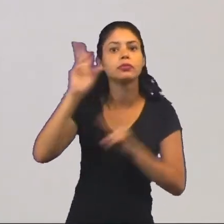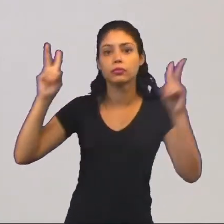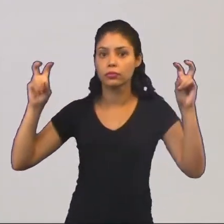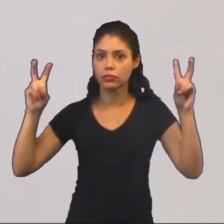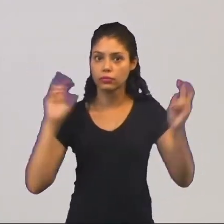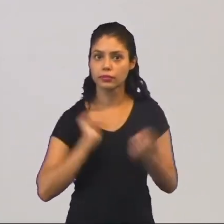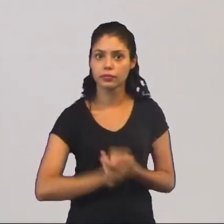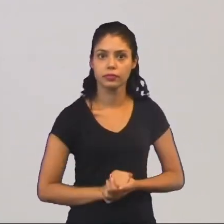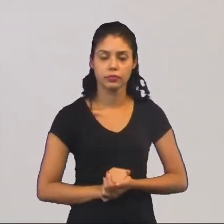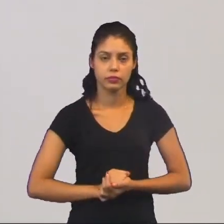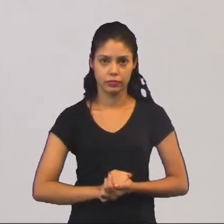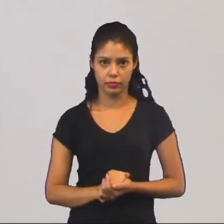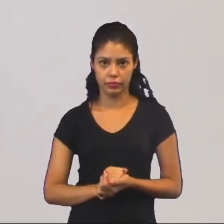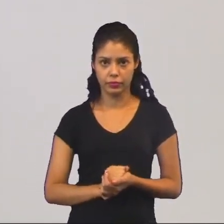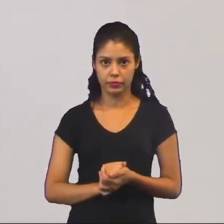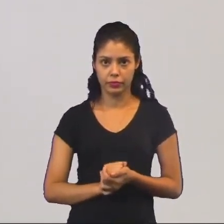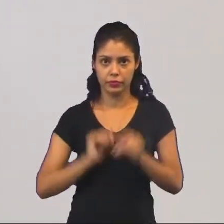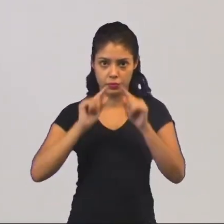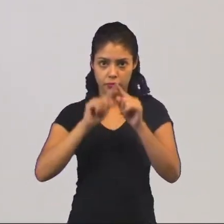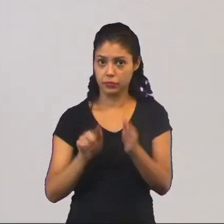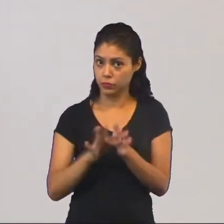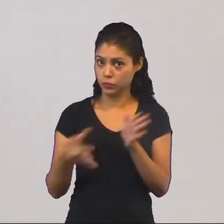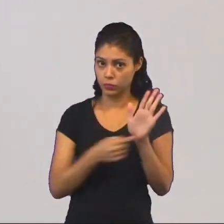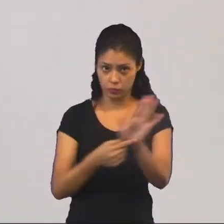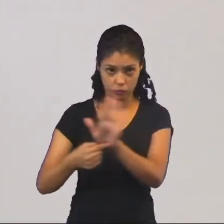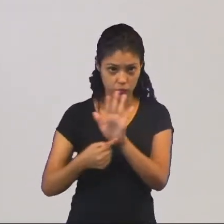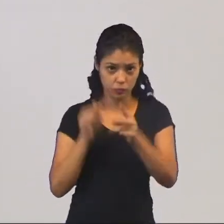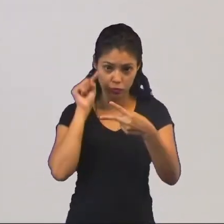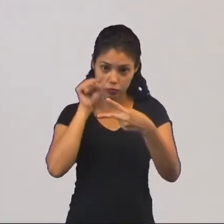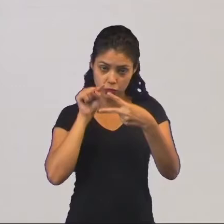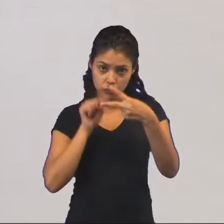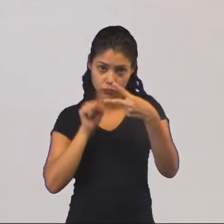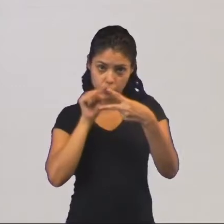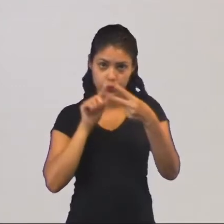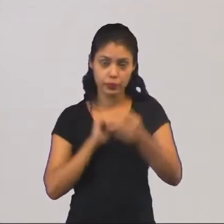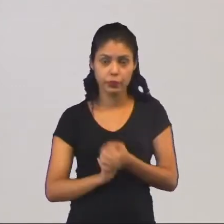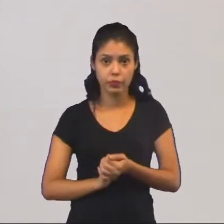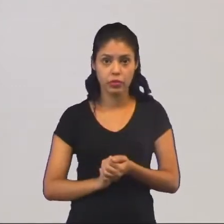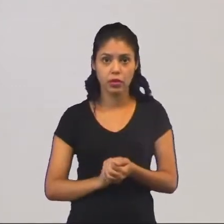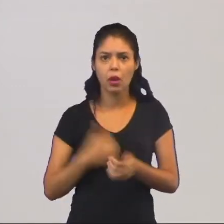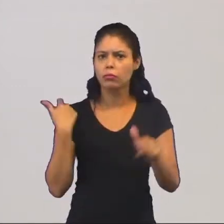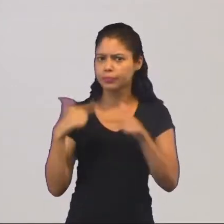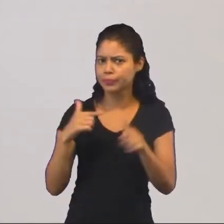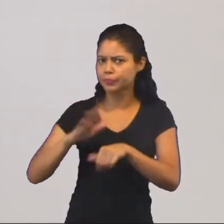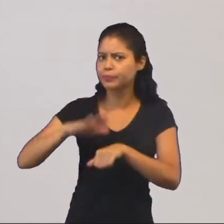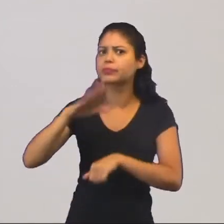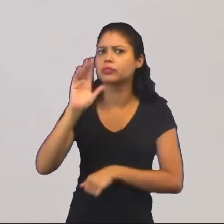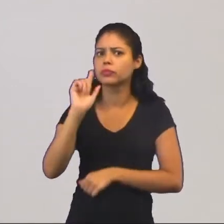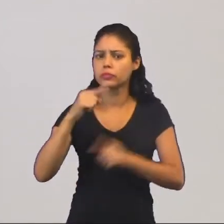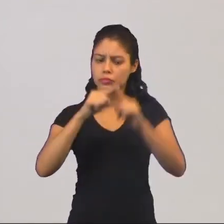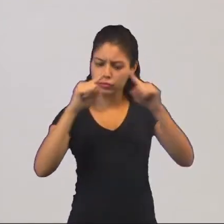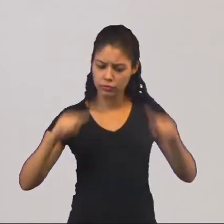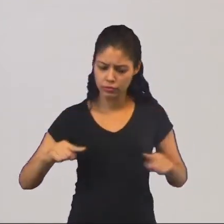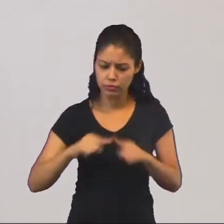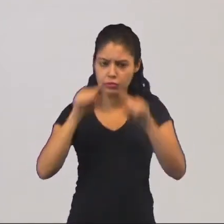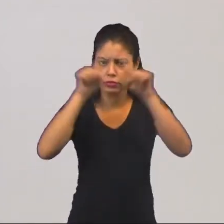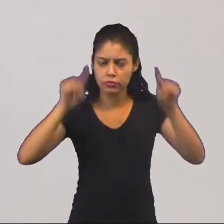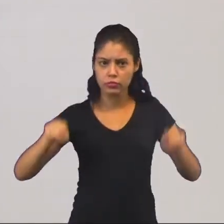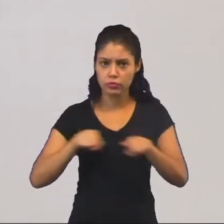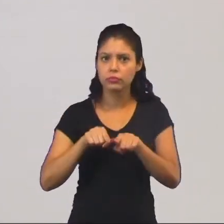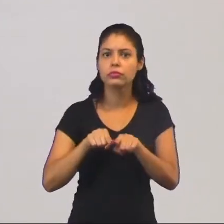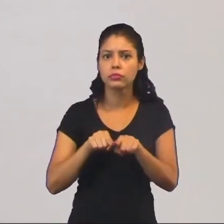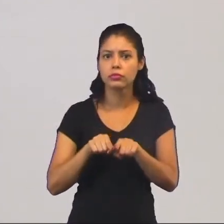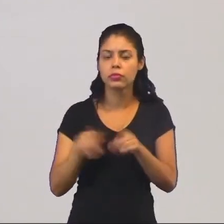assunto. Então, a geometria mostra os dois pontos. E o lado mais trabalhado é a geometria plana e a